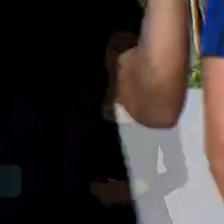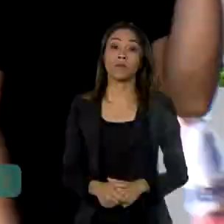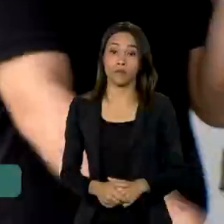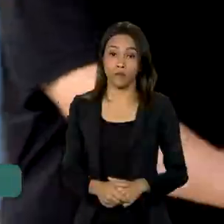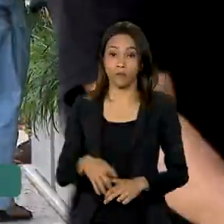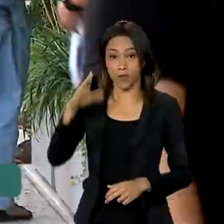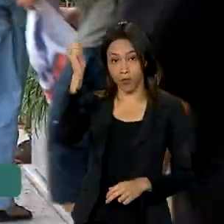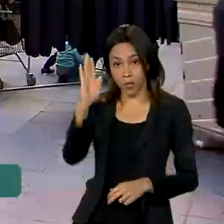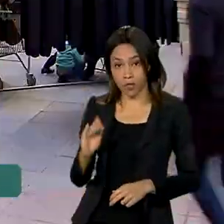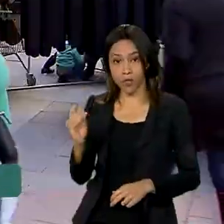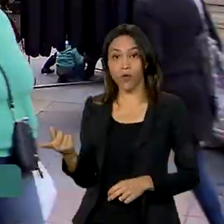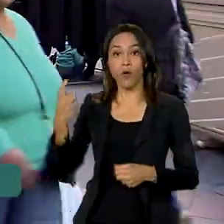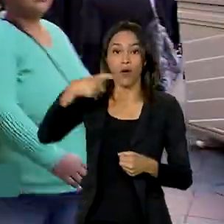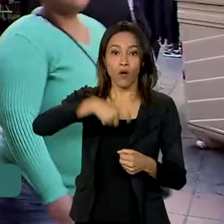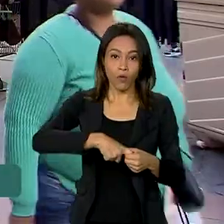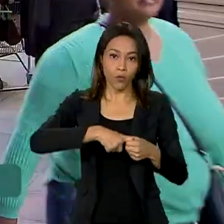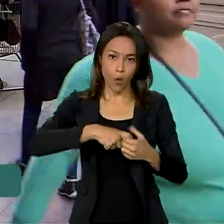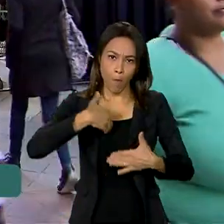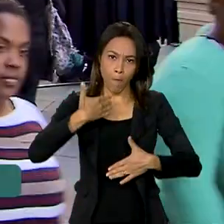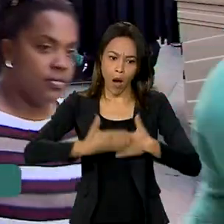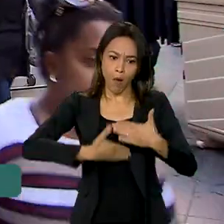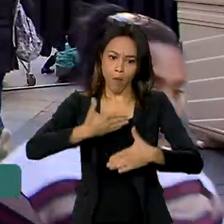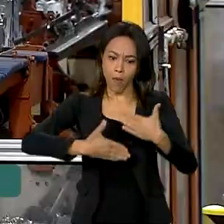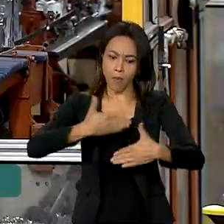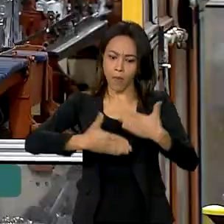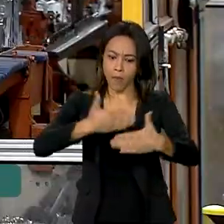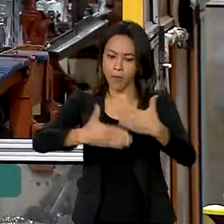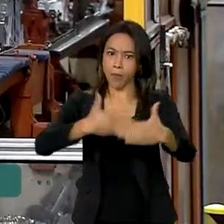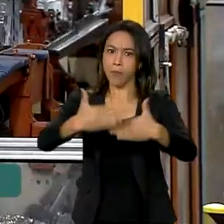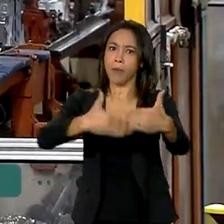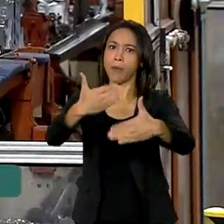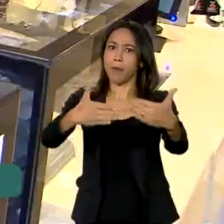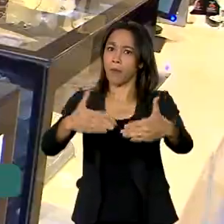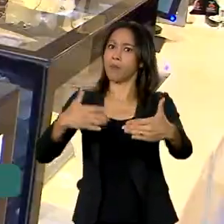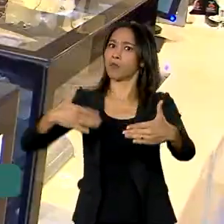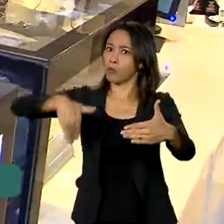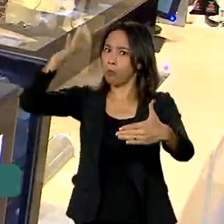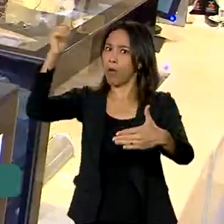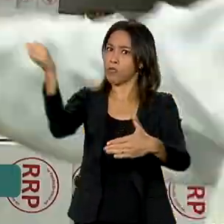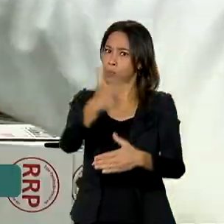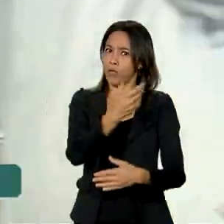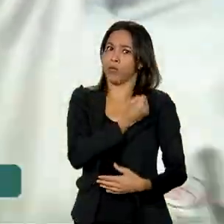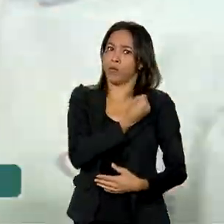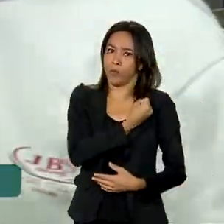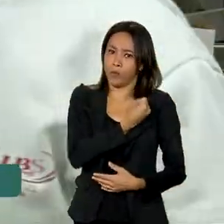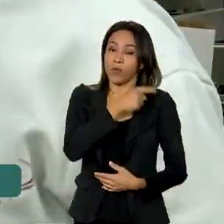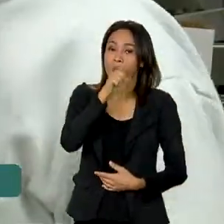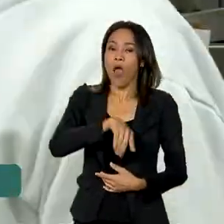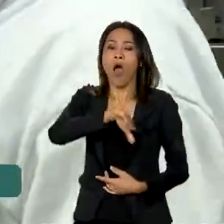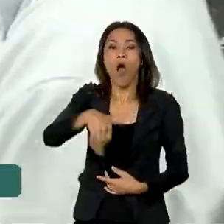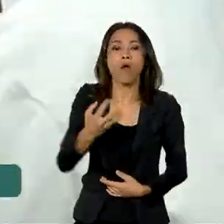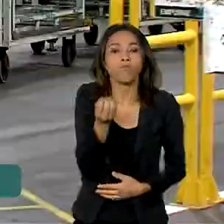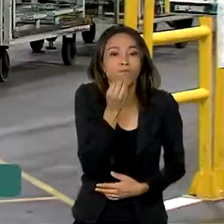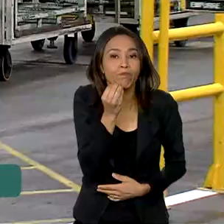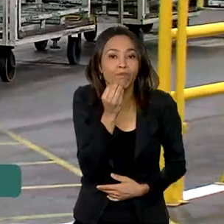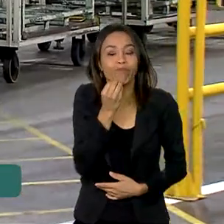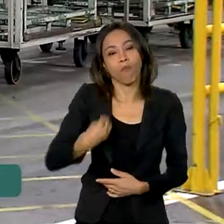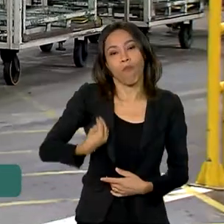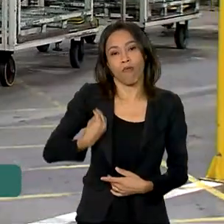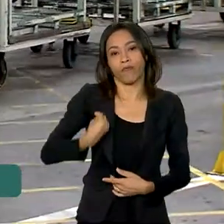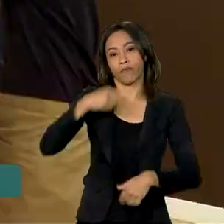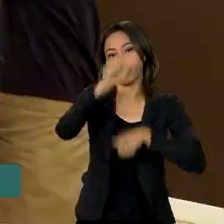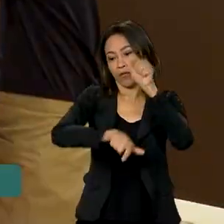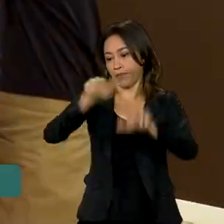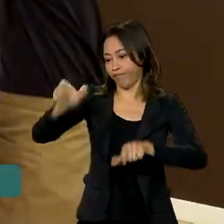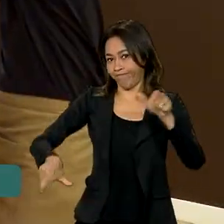O Brasil voltou a crescer e esse crescimento vai além dos números. Ele aparece como oportunidades na vida dos